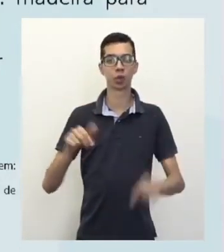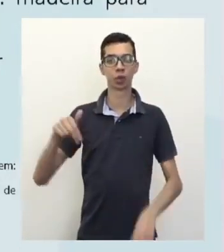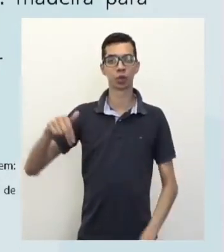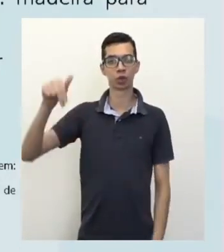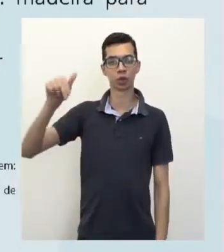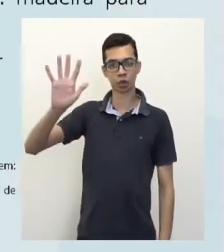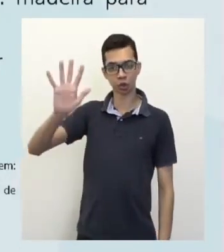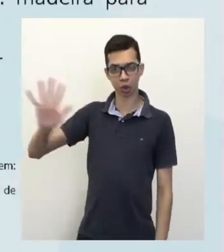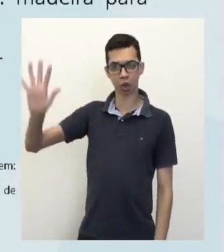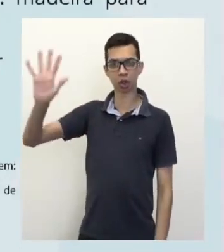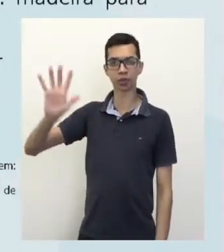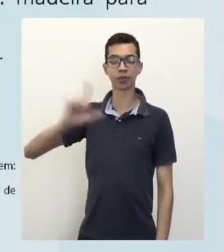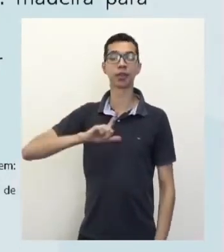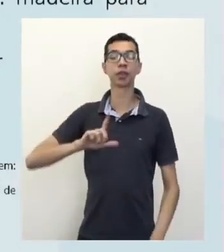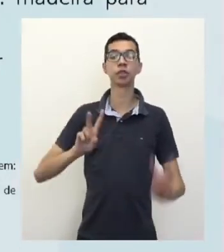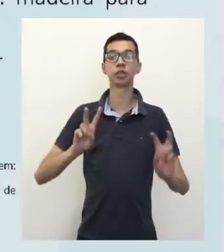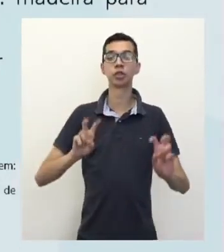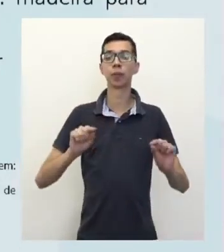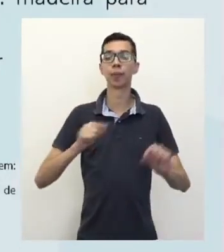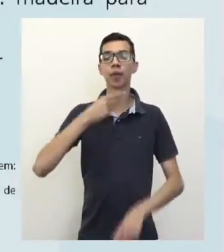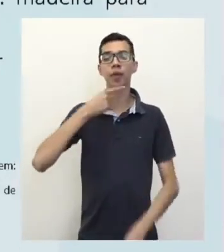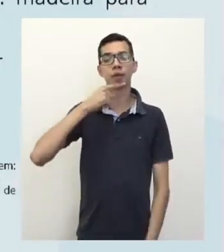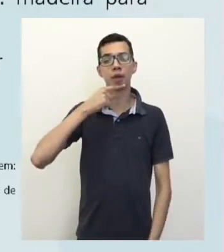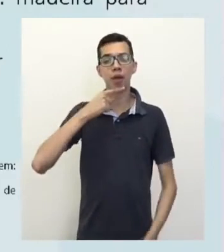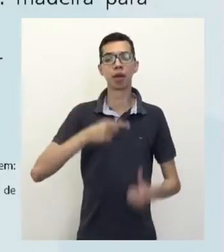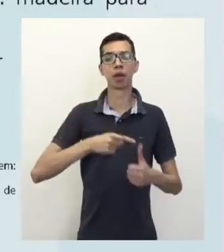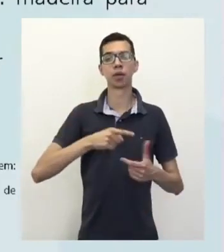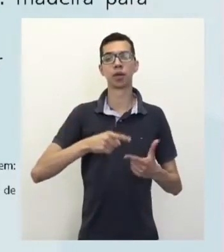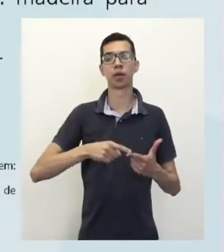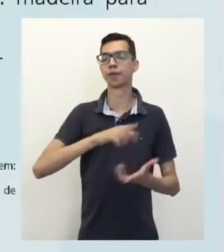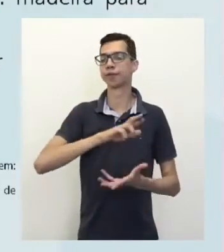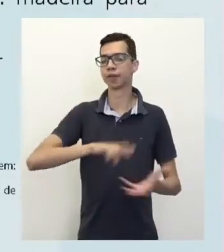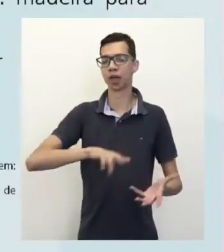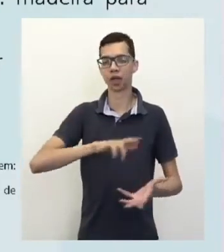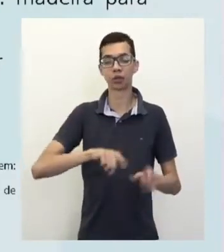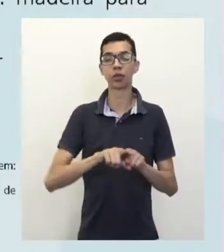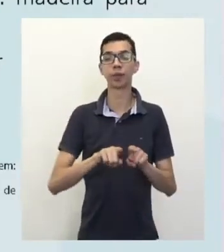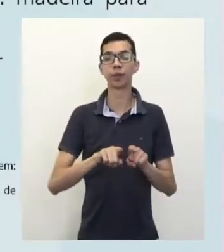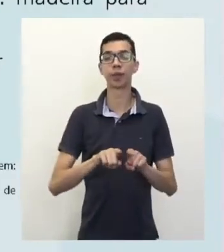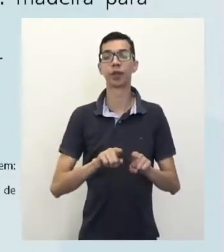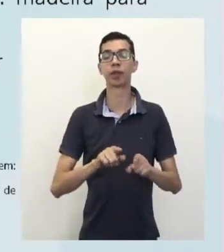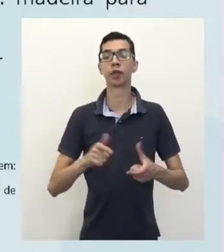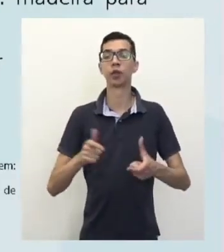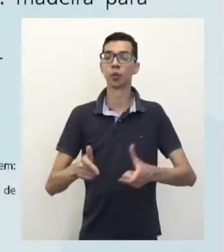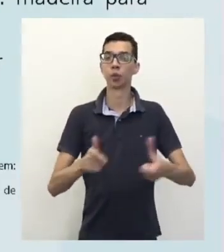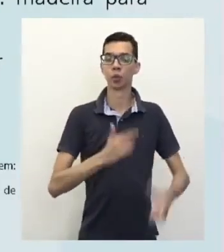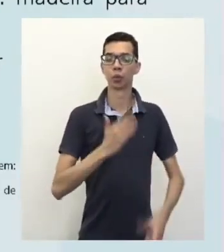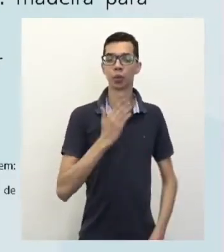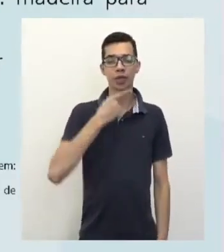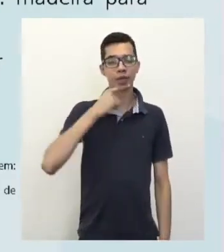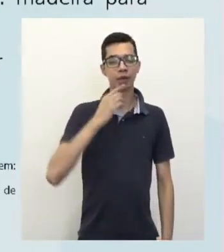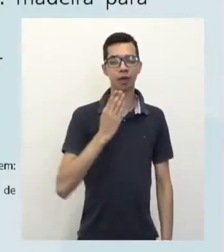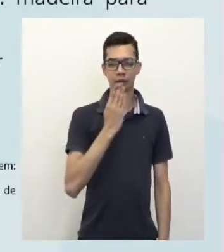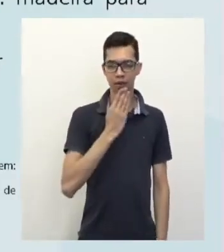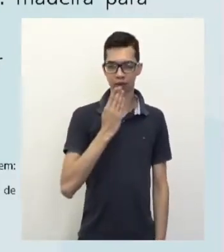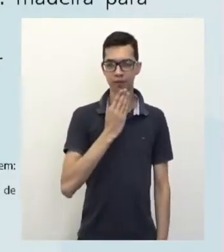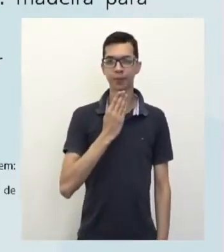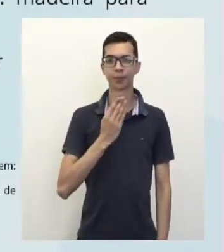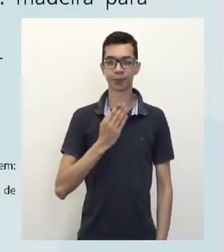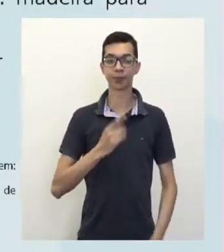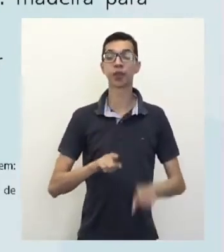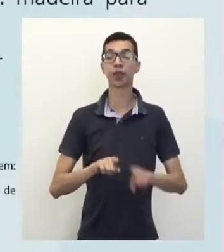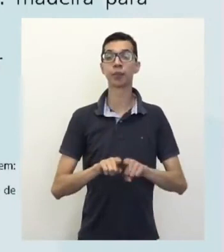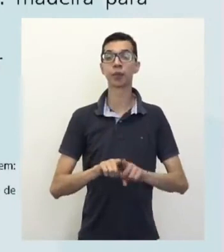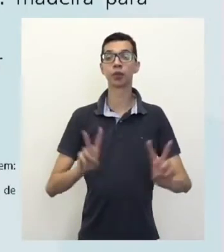produção canavieira, da cana-de-açúcar, referência à questão dos engenhos e também referência à indústria